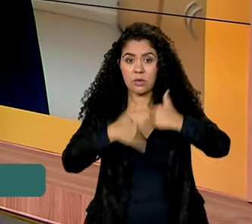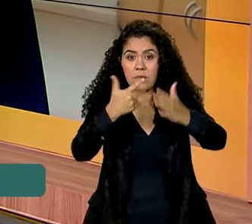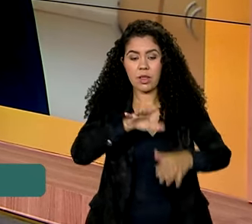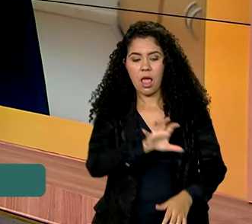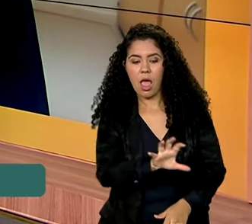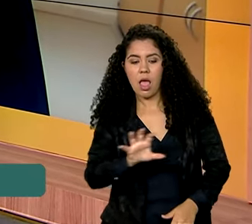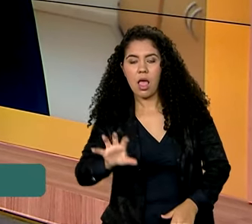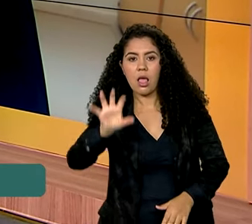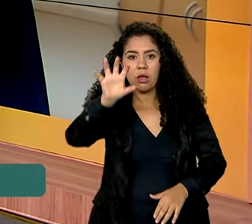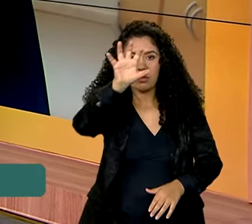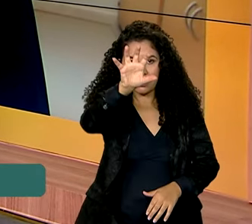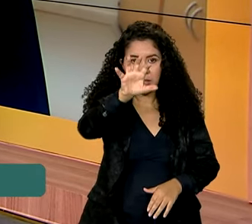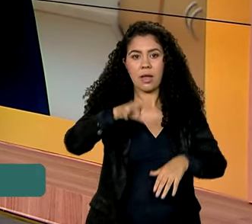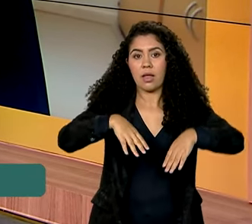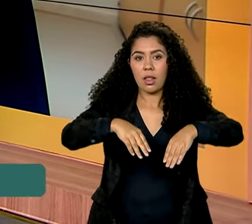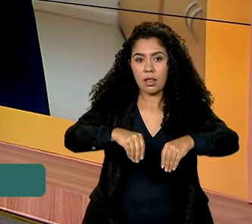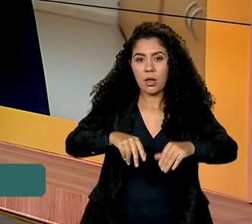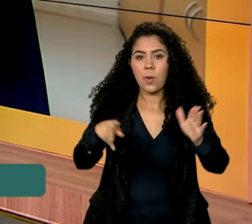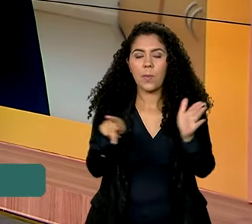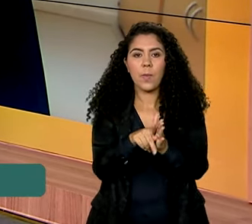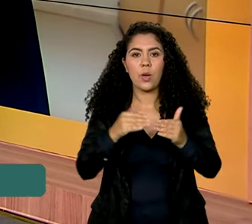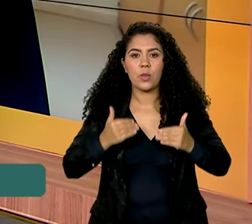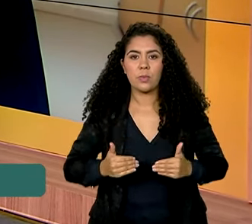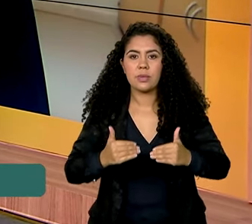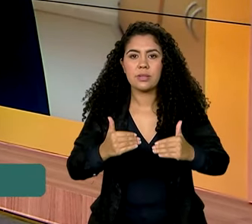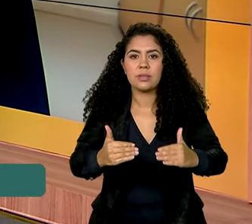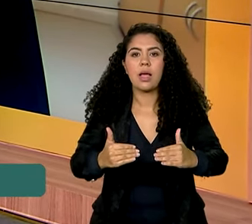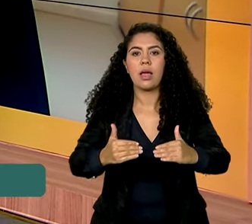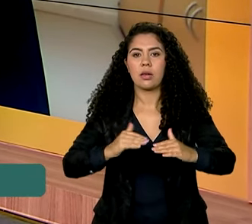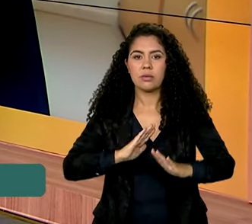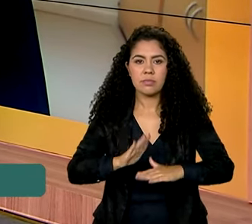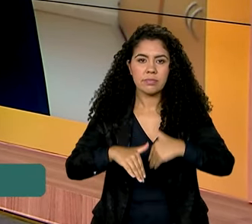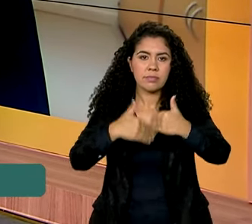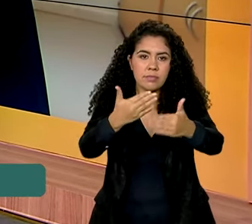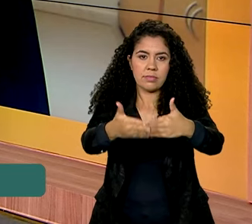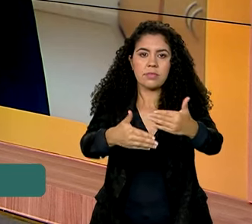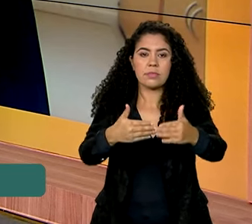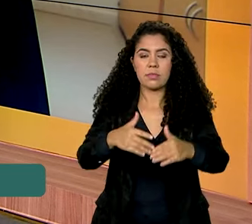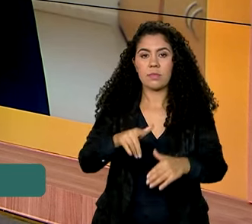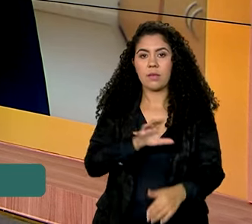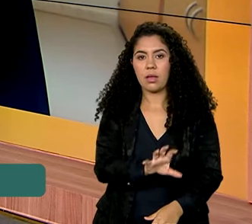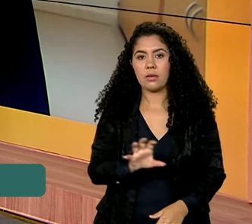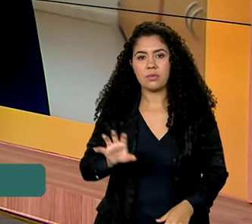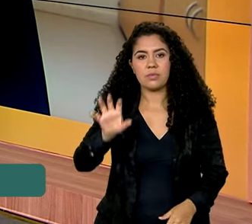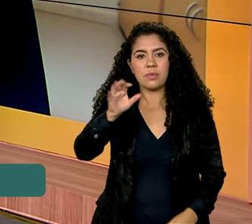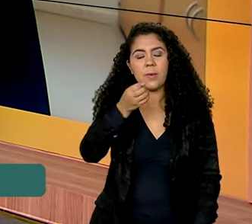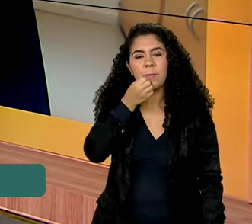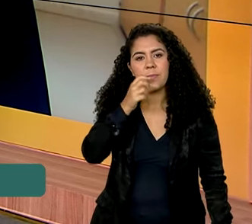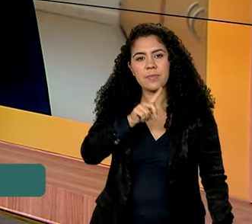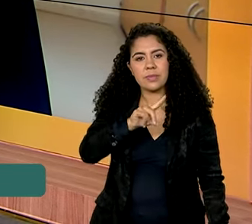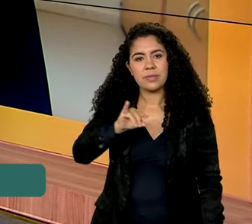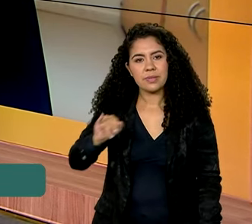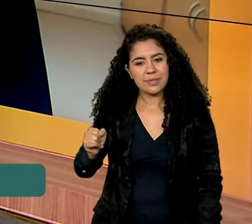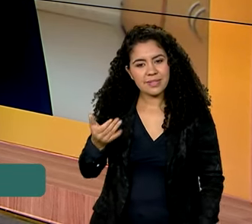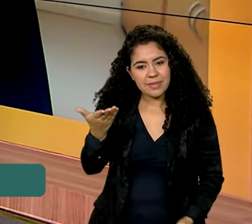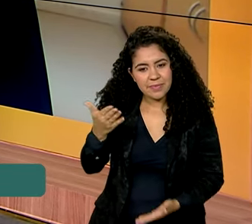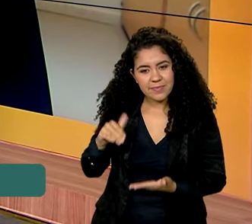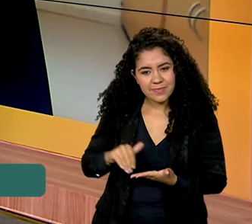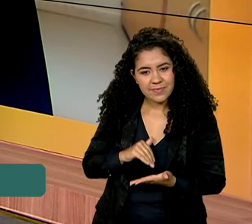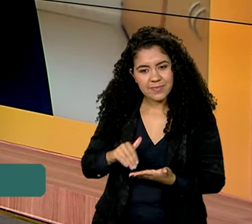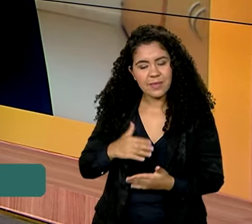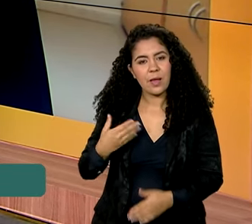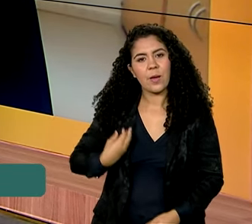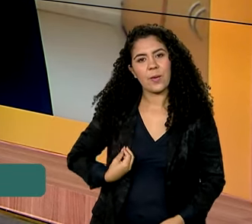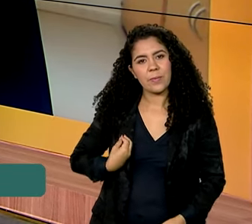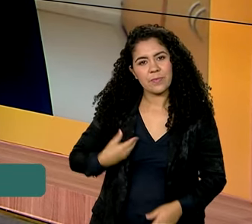regional e territorial do Ministério da Integração e do Desenvolvimento Regional. Bom dia, secretário. Obrigada pela participação